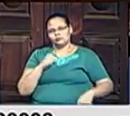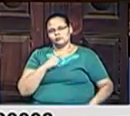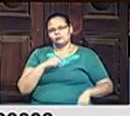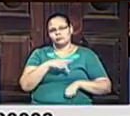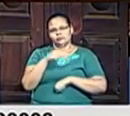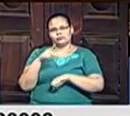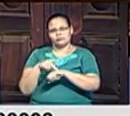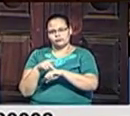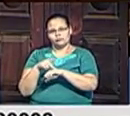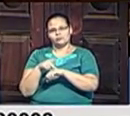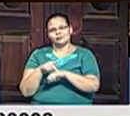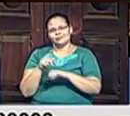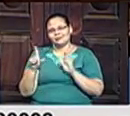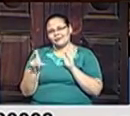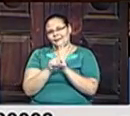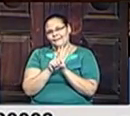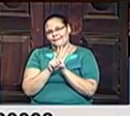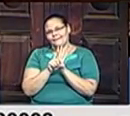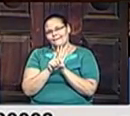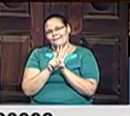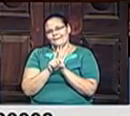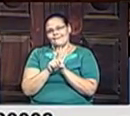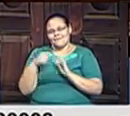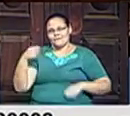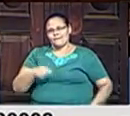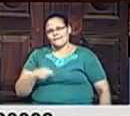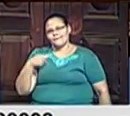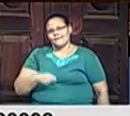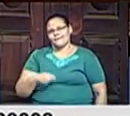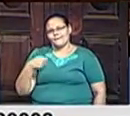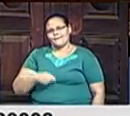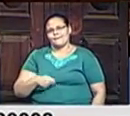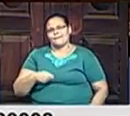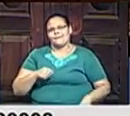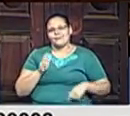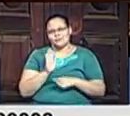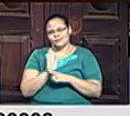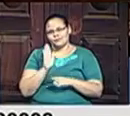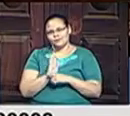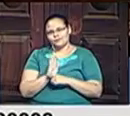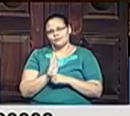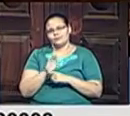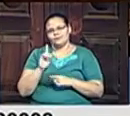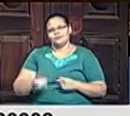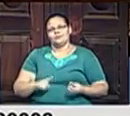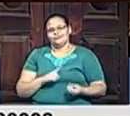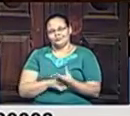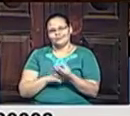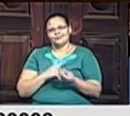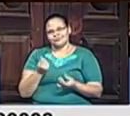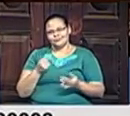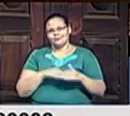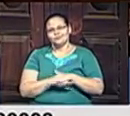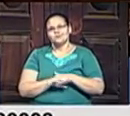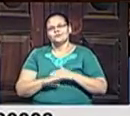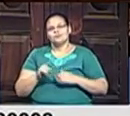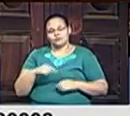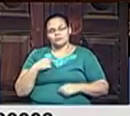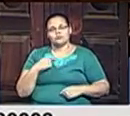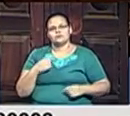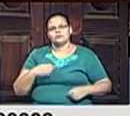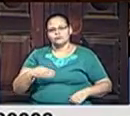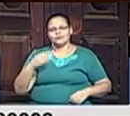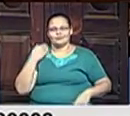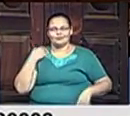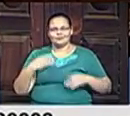país uma lei rigorosa de combate à corrupção para invadir o